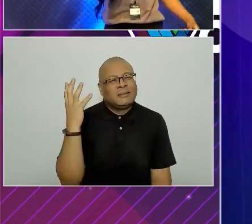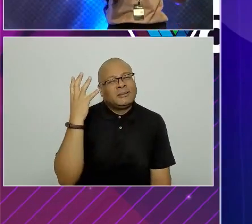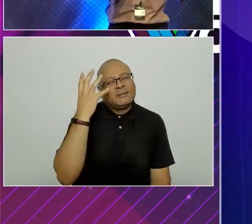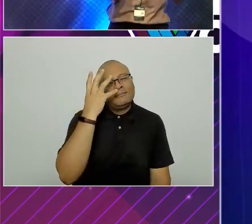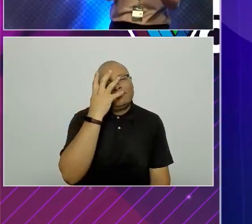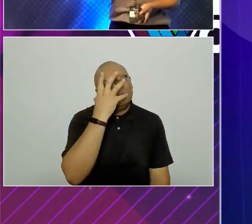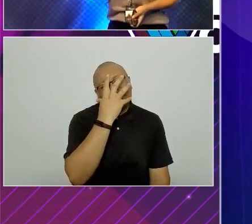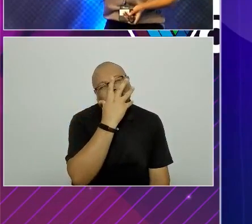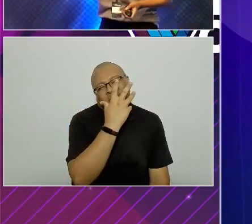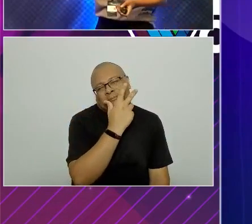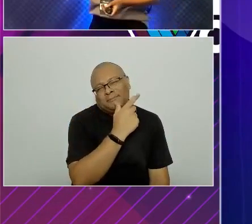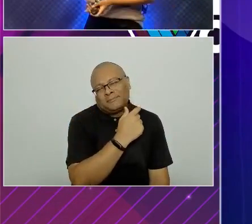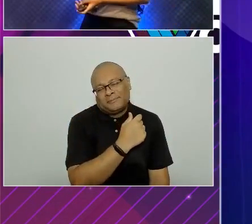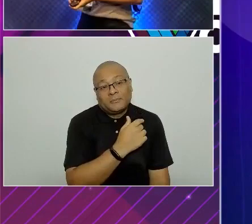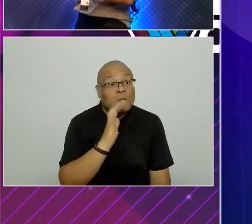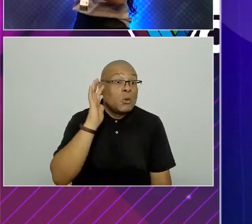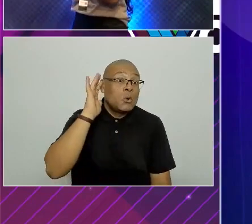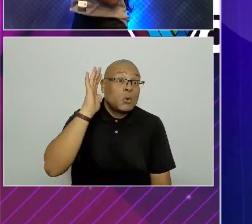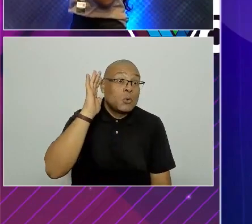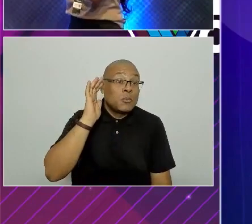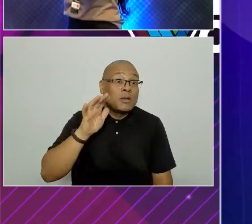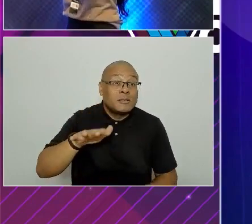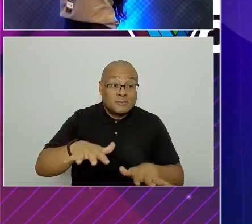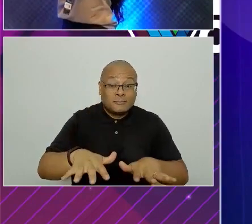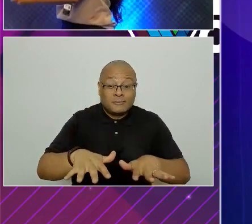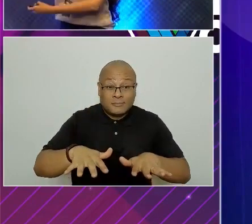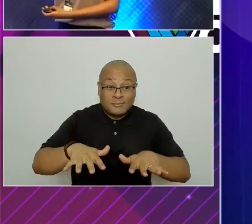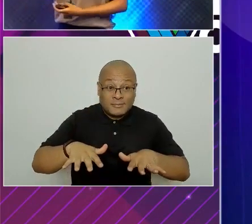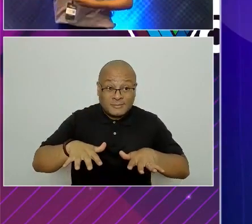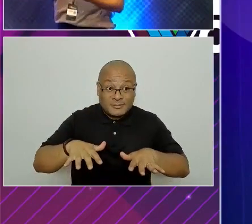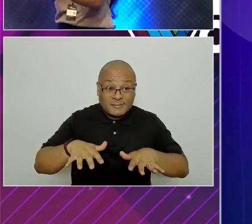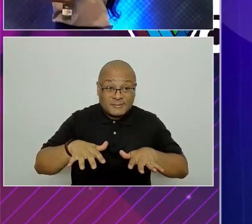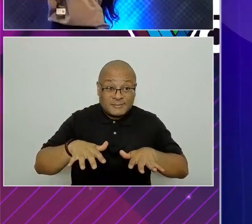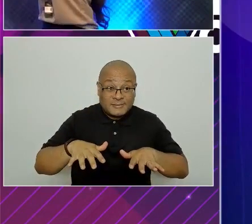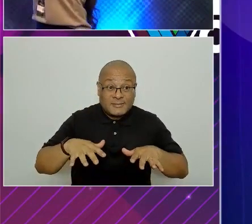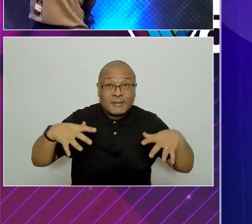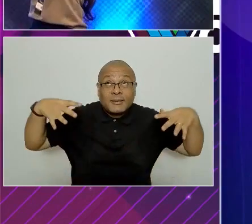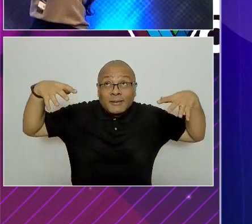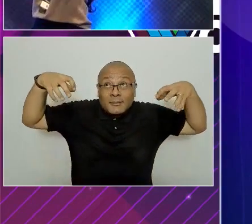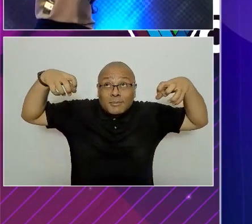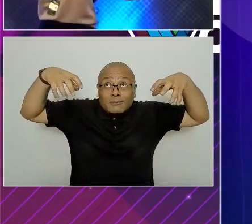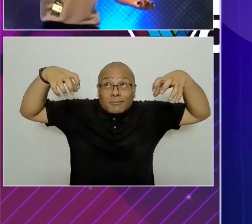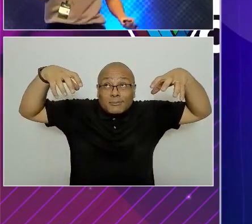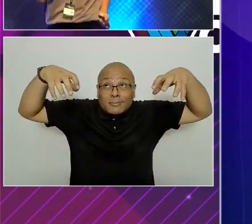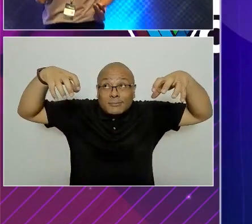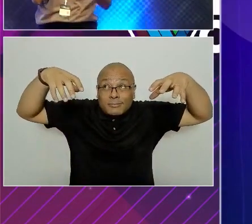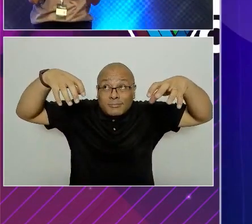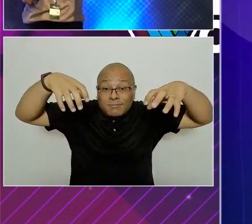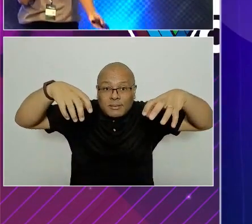né, eu pensei que o auditório ia estar estaria com as luzes apagadas para isso aqui ficar